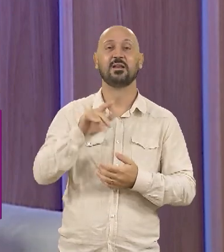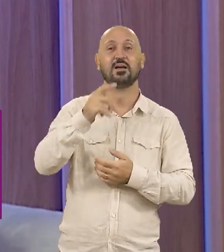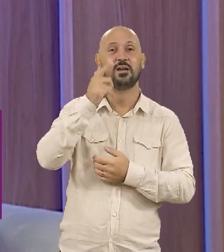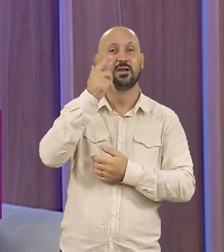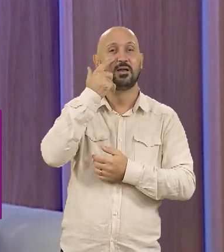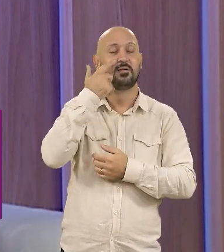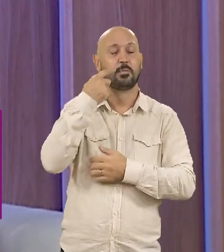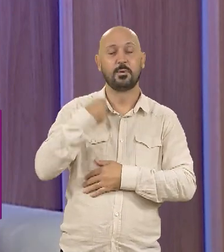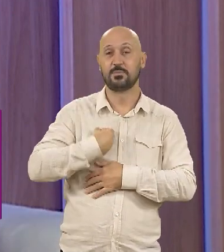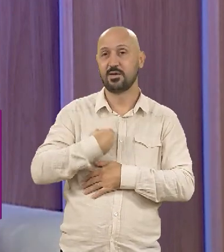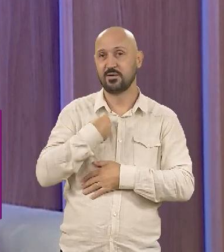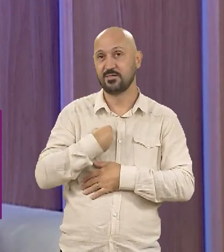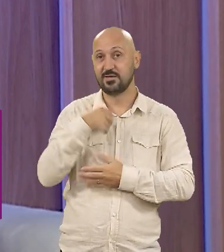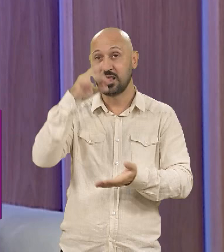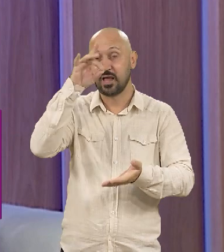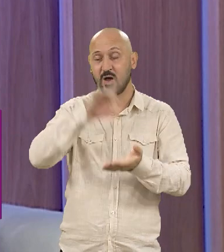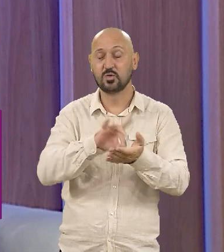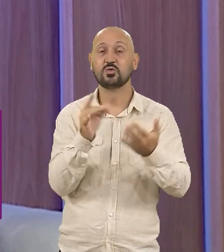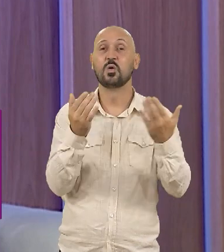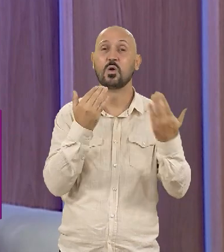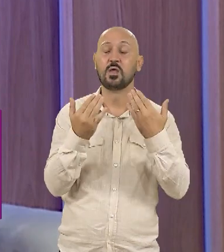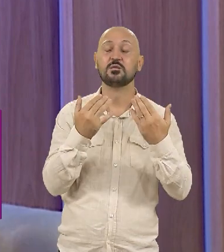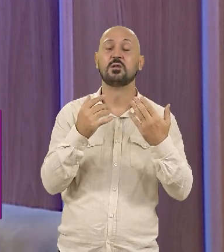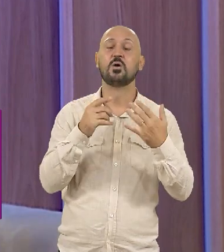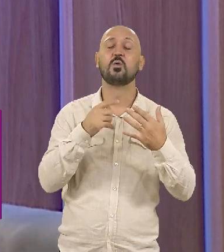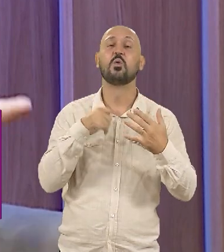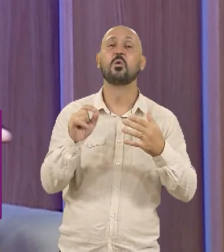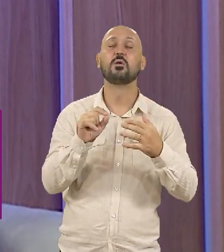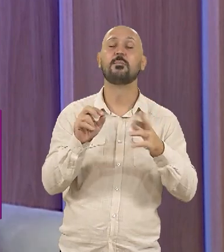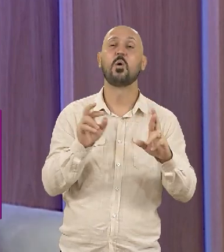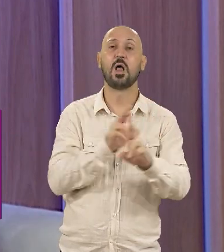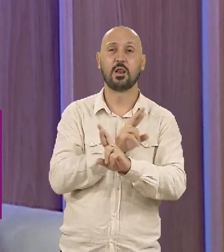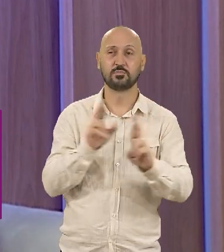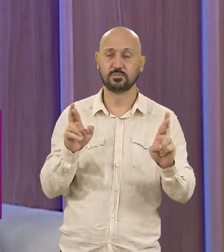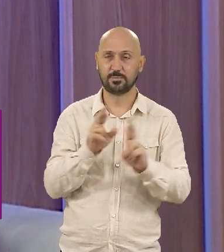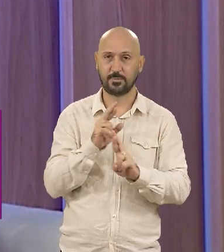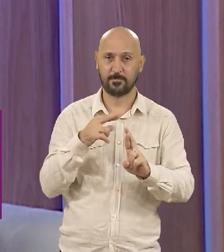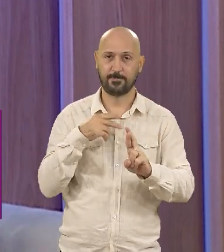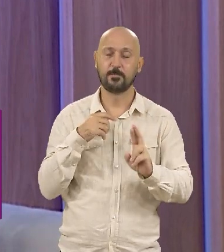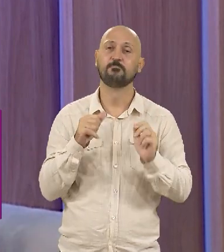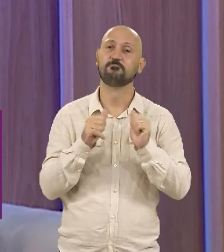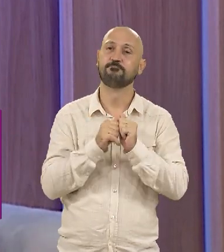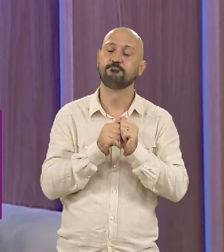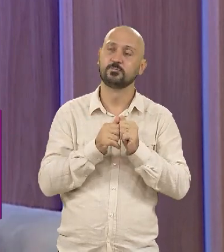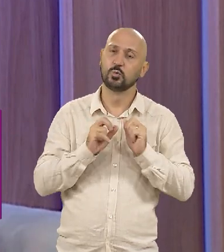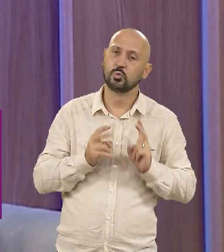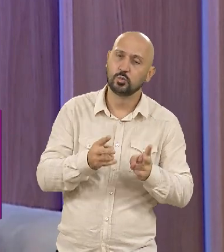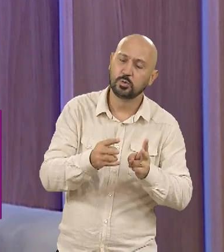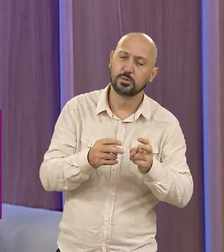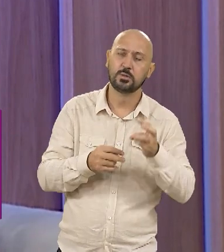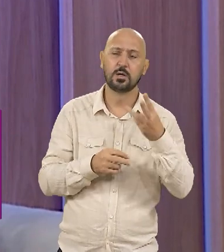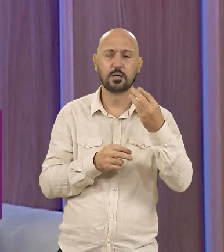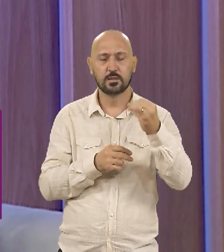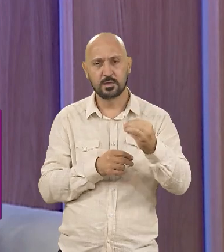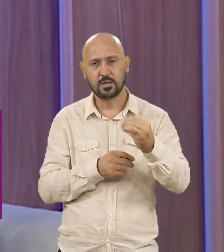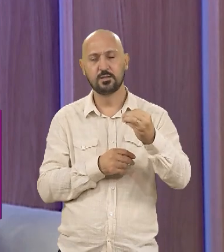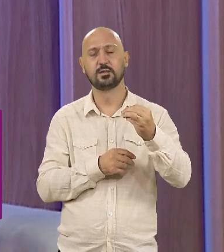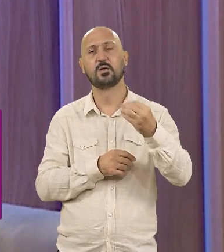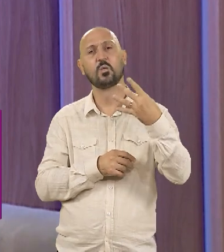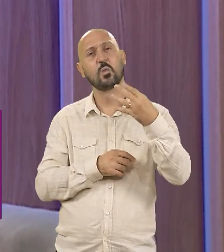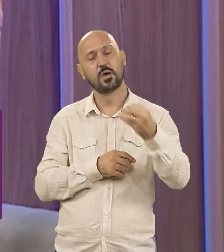trato os meus relacionamentos. Eu mantenho ali 30, 40, 50 dias e depois eu descarto. Né? Então, isso